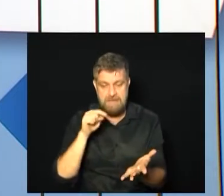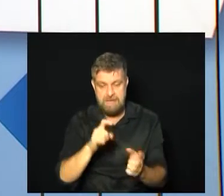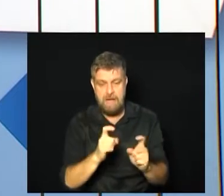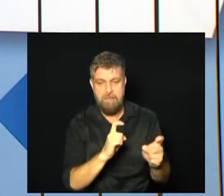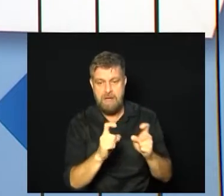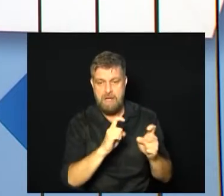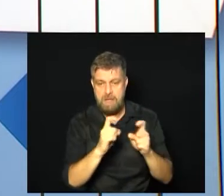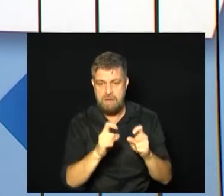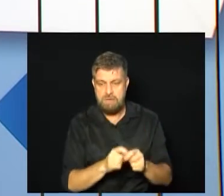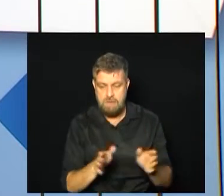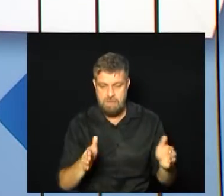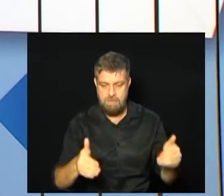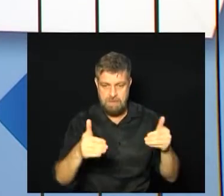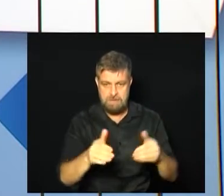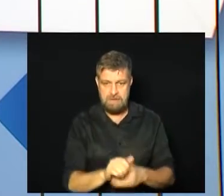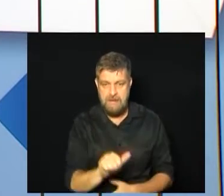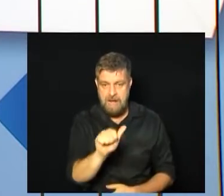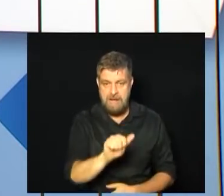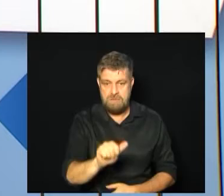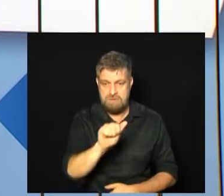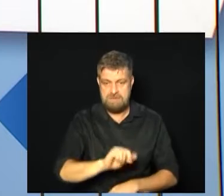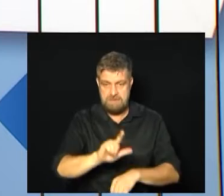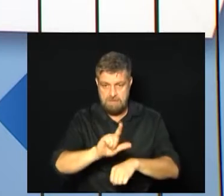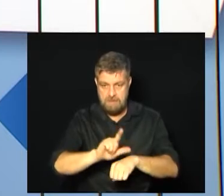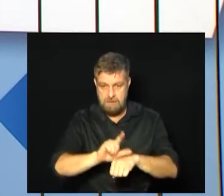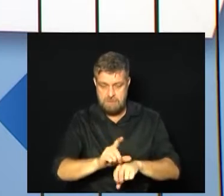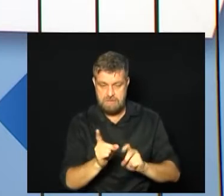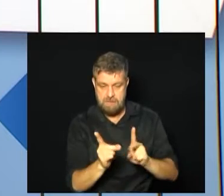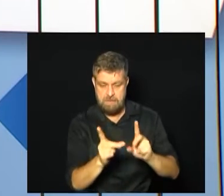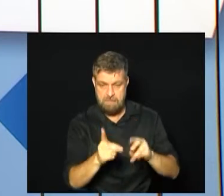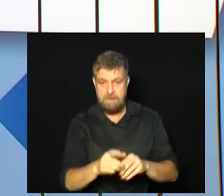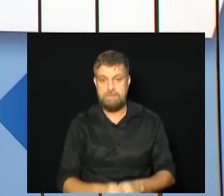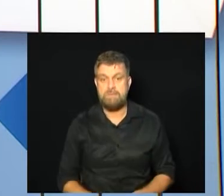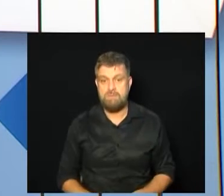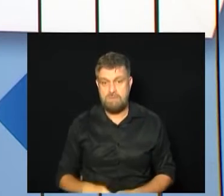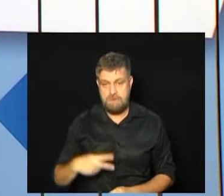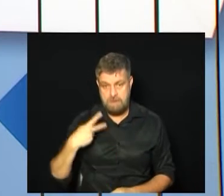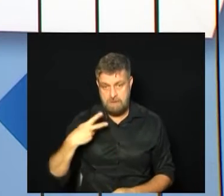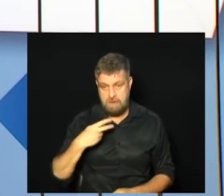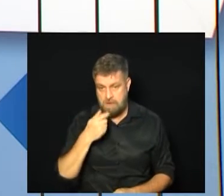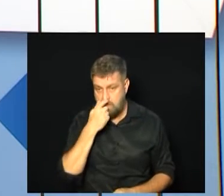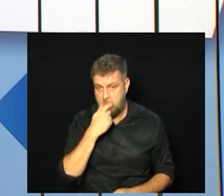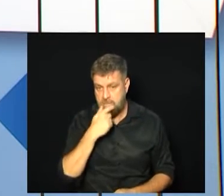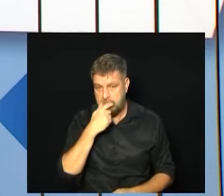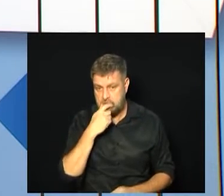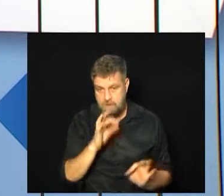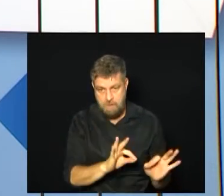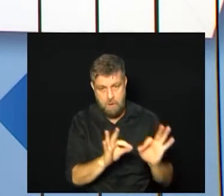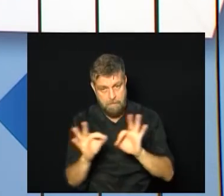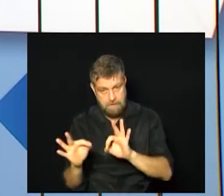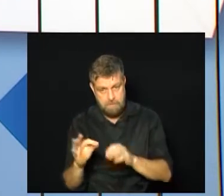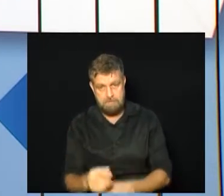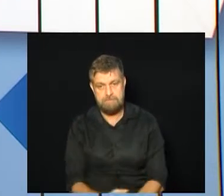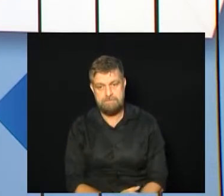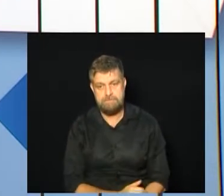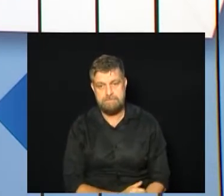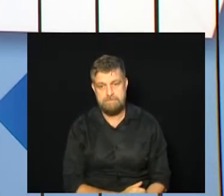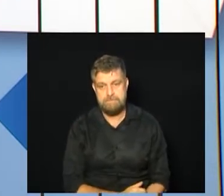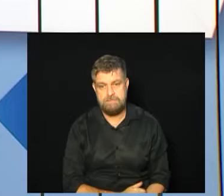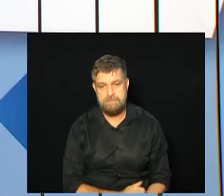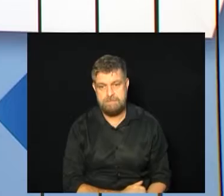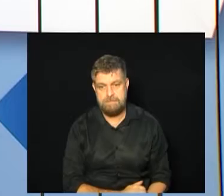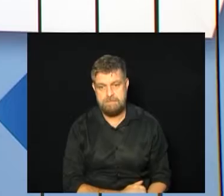na Associação Comercial e Industrial de Campinas. E o repórter Michel Amorim acompanhou tudo.